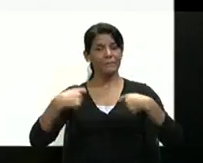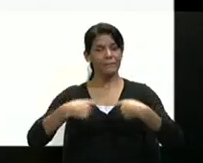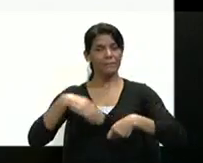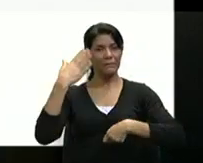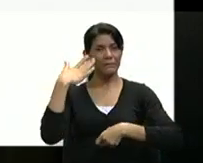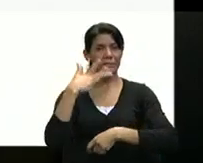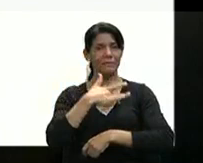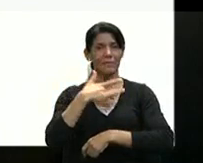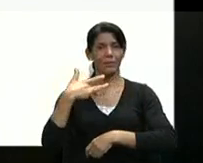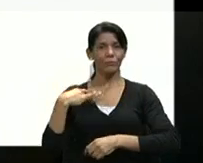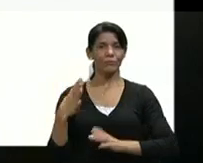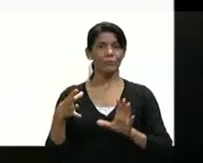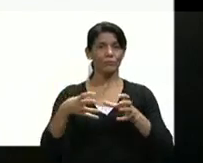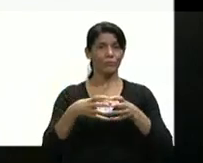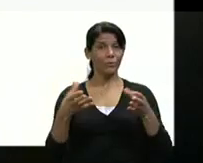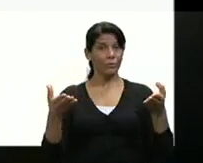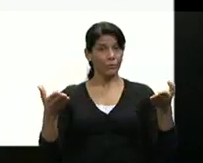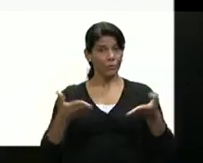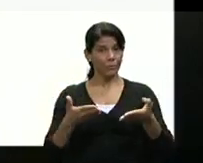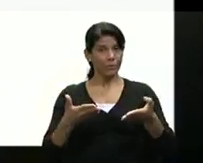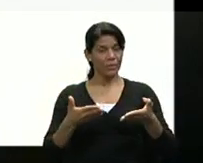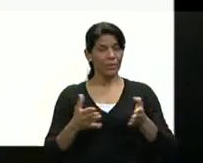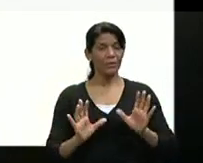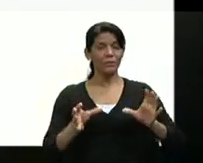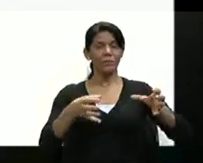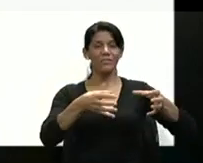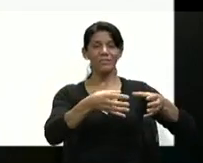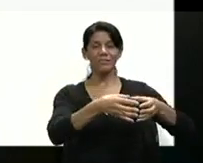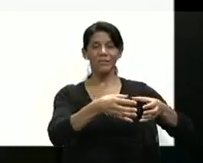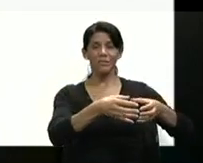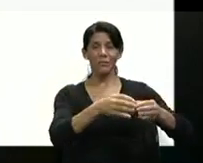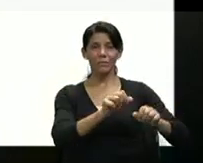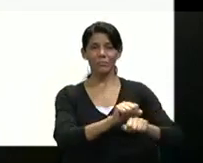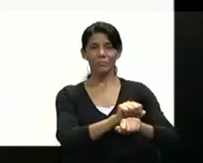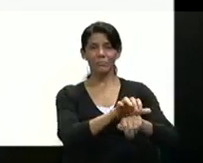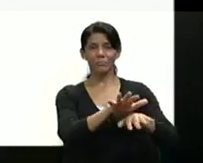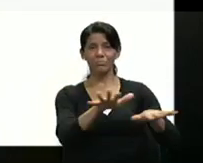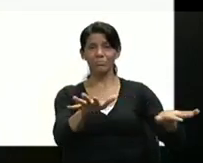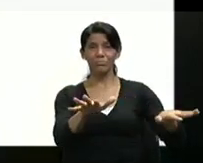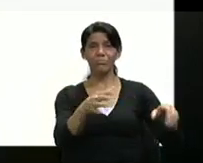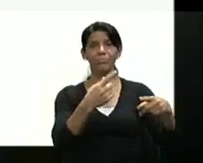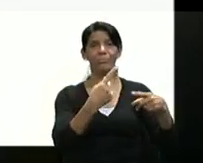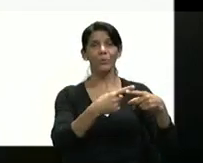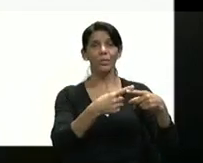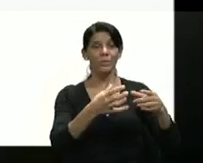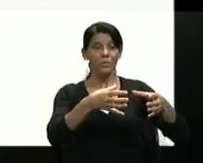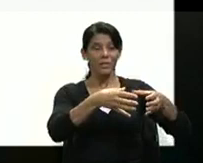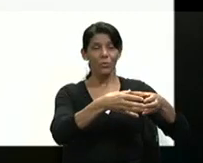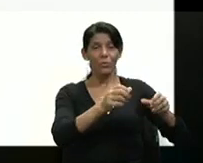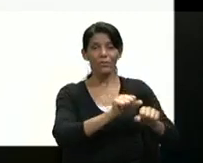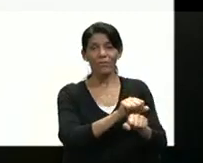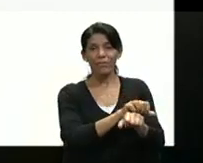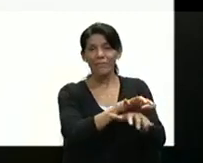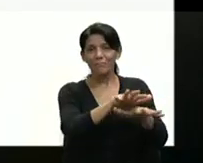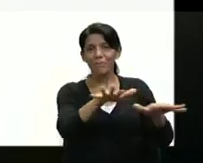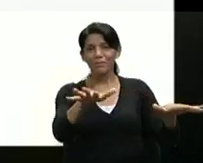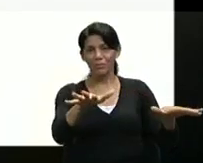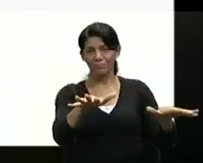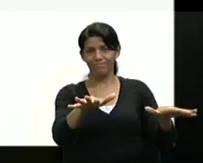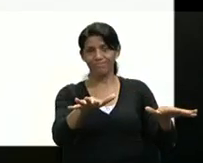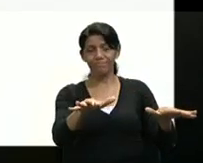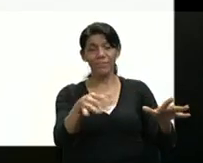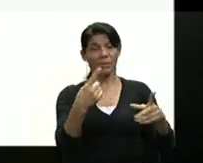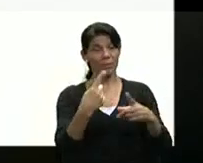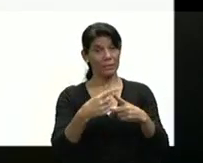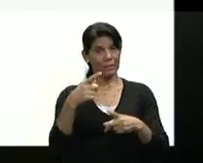que a saúde coletiva hoje é um setor em expansão. Por que é um setor em expansão? Como nós vimos,